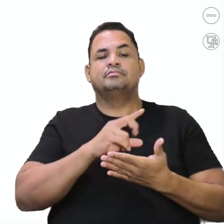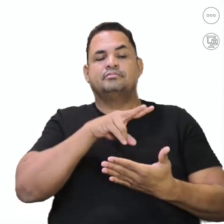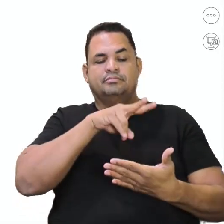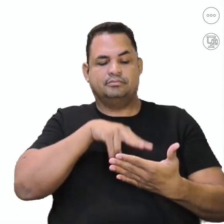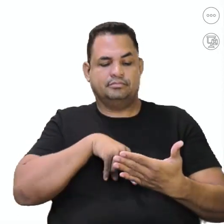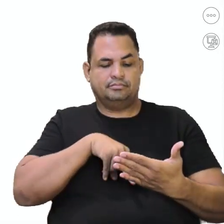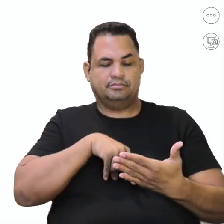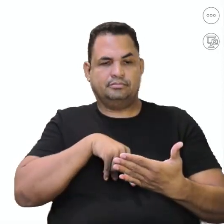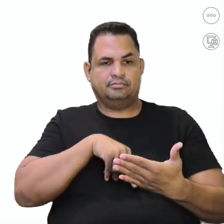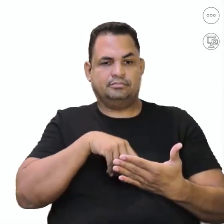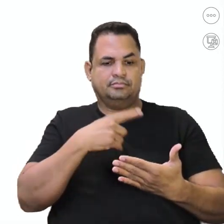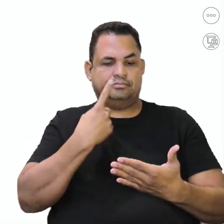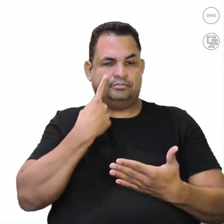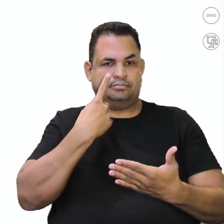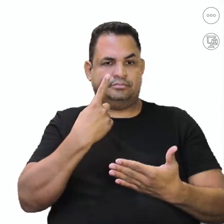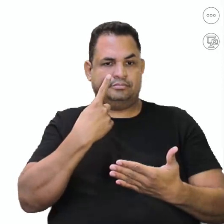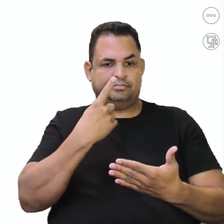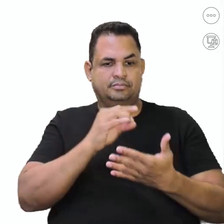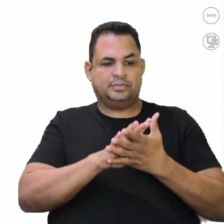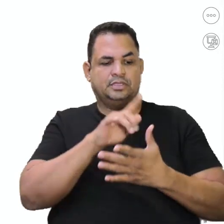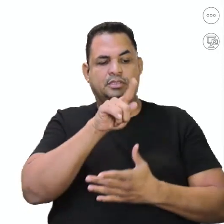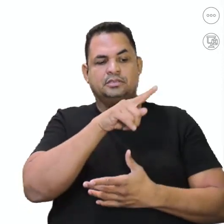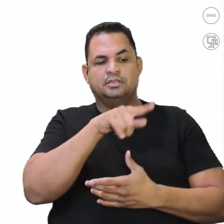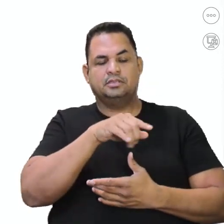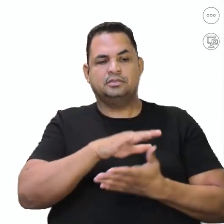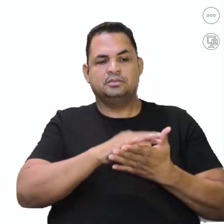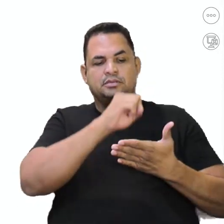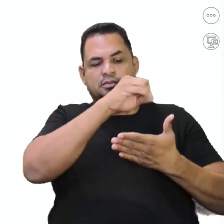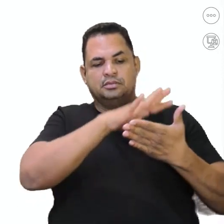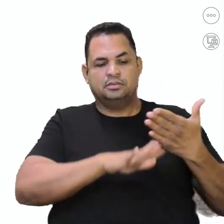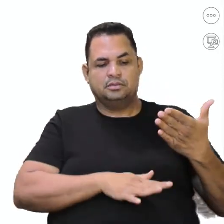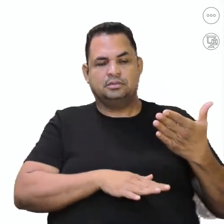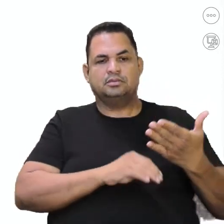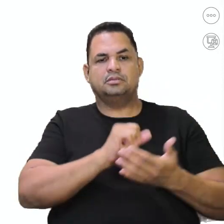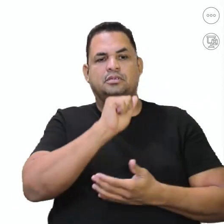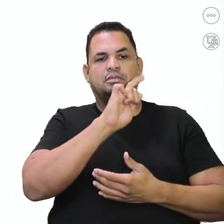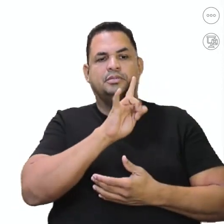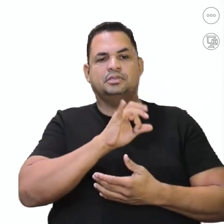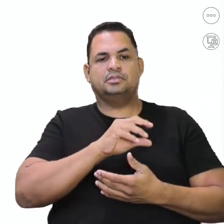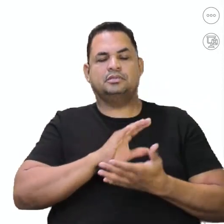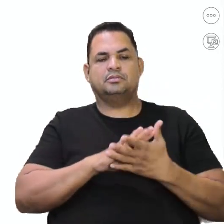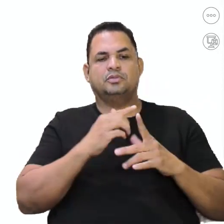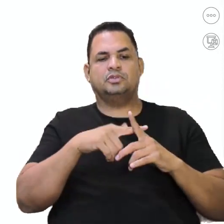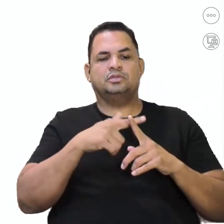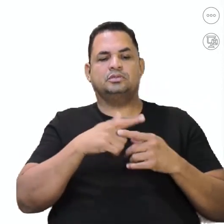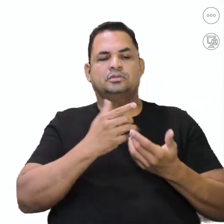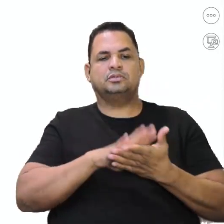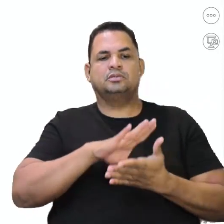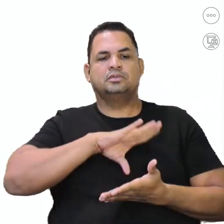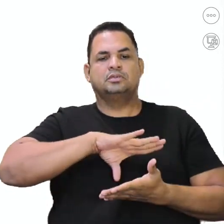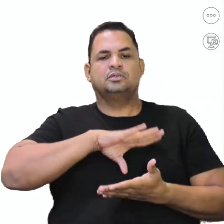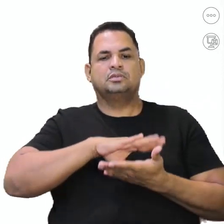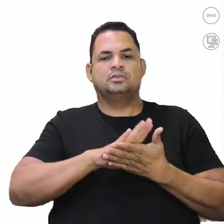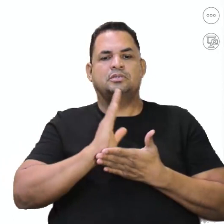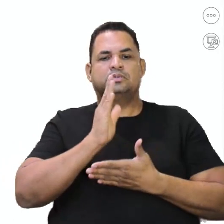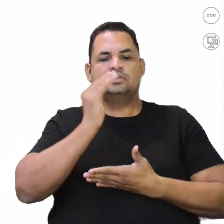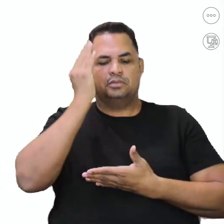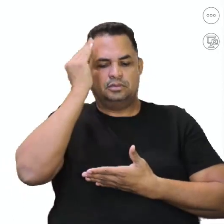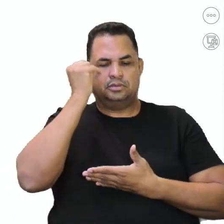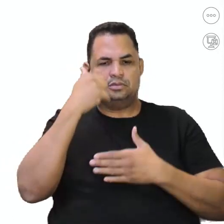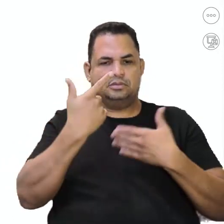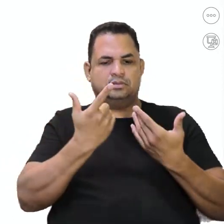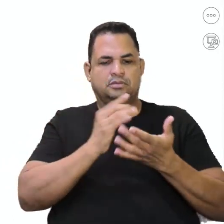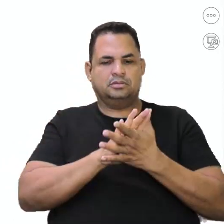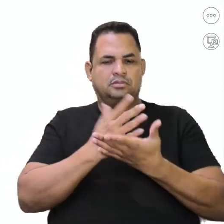texto, você lê as alternativas, o enunciado alternativa, porque elas estão em português. Você já sabe, já